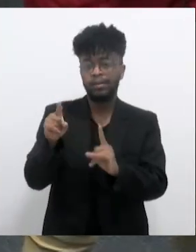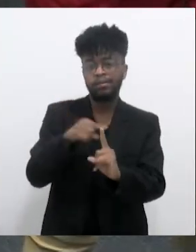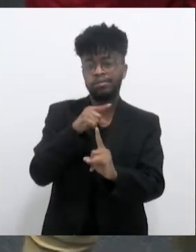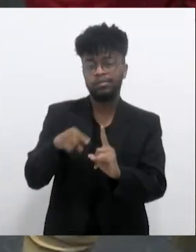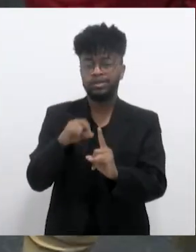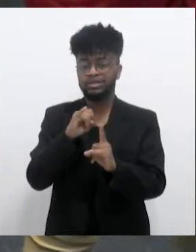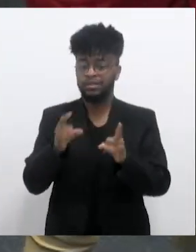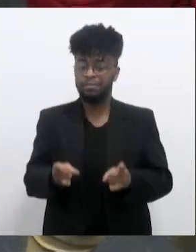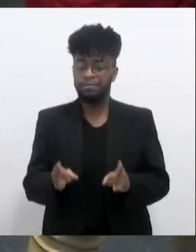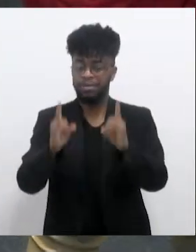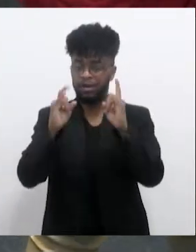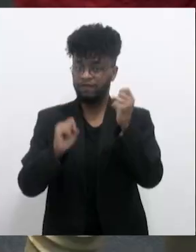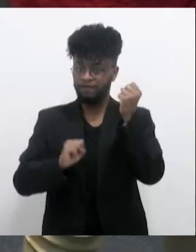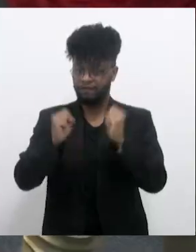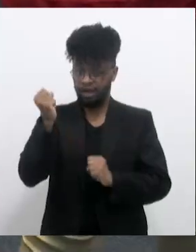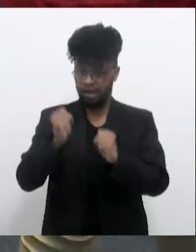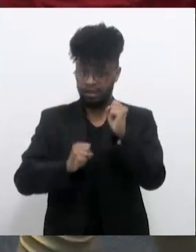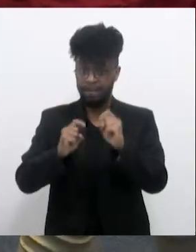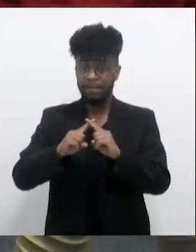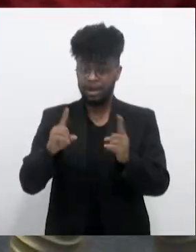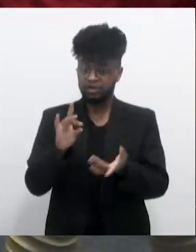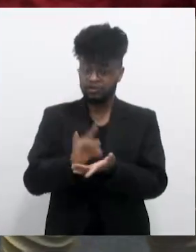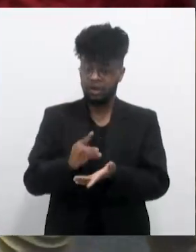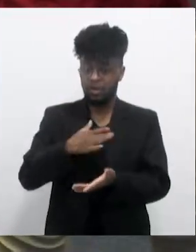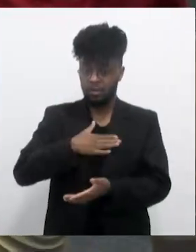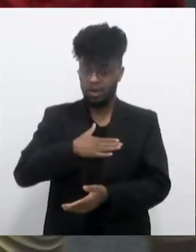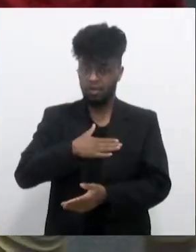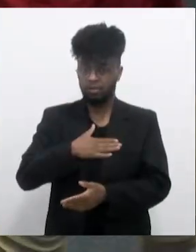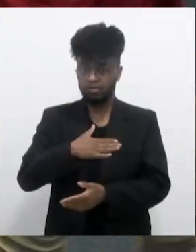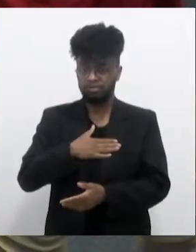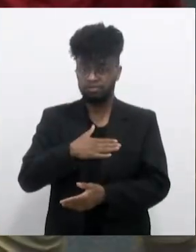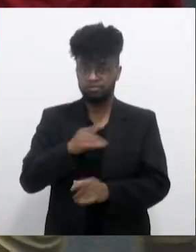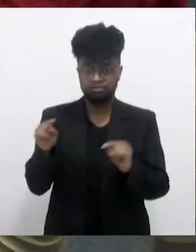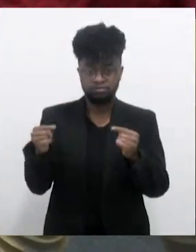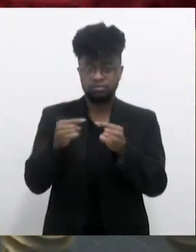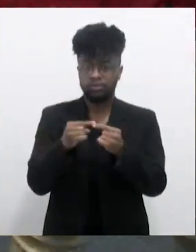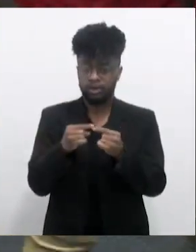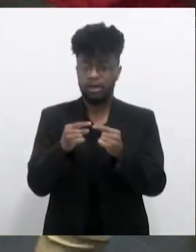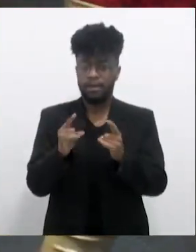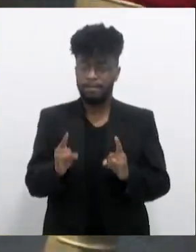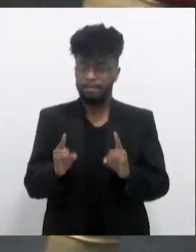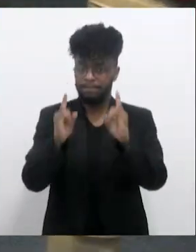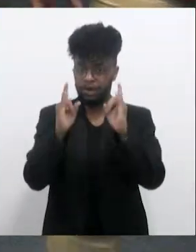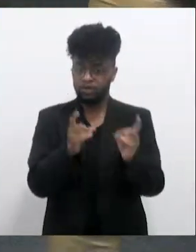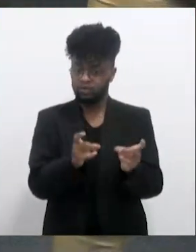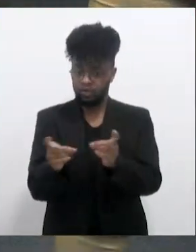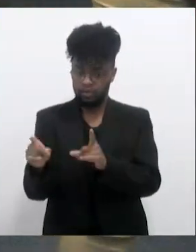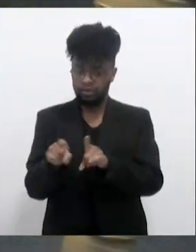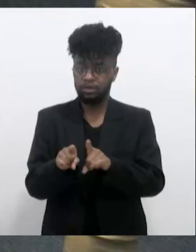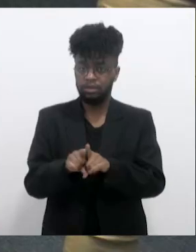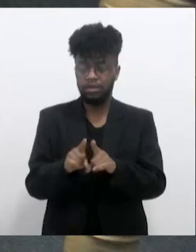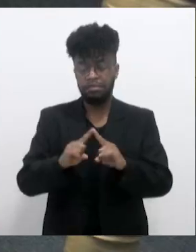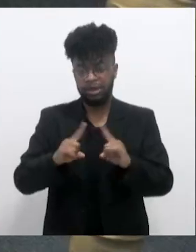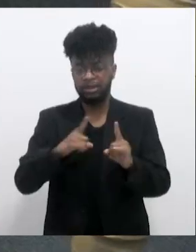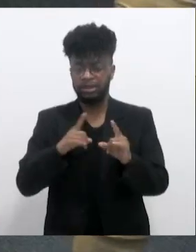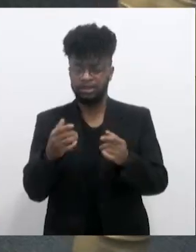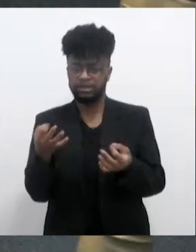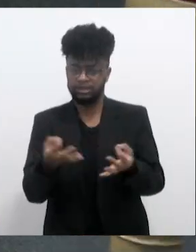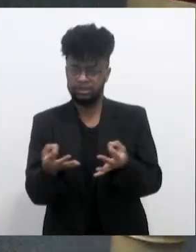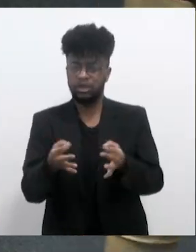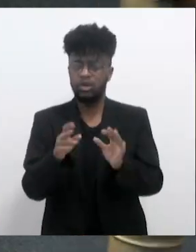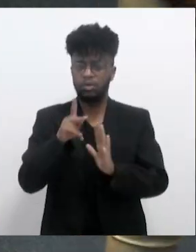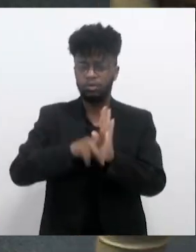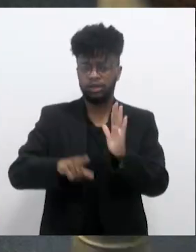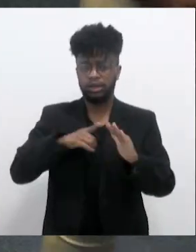prédios industriais, quando o meu original era também aos prédios comerciais. Mas, de qualquer maneira, seguramente o projeto vai